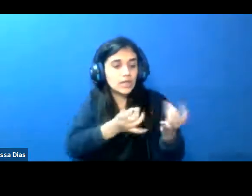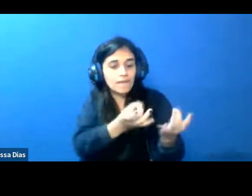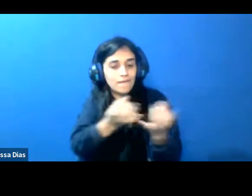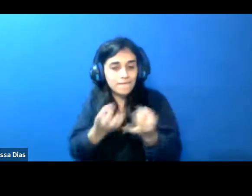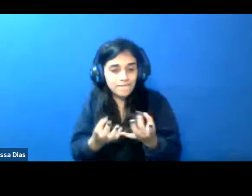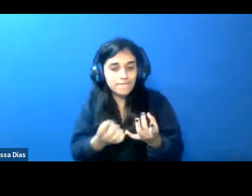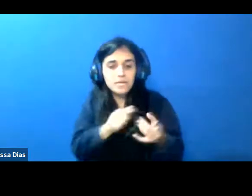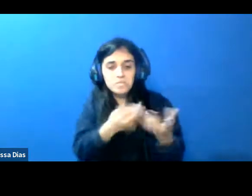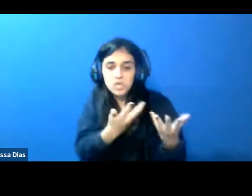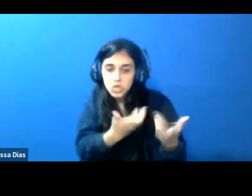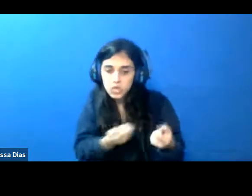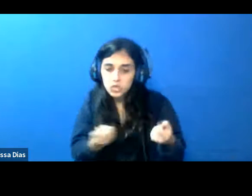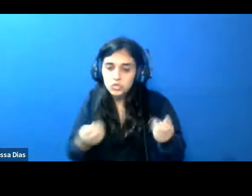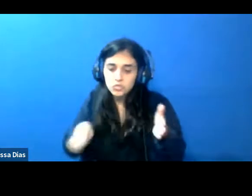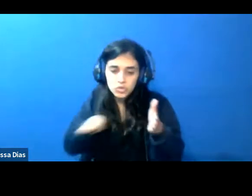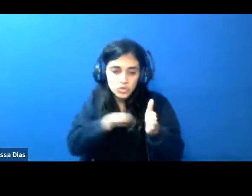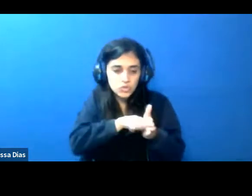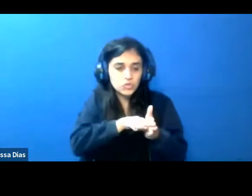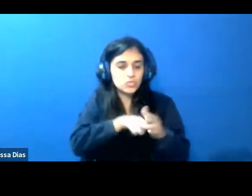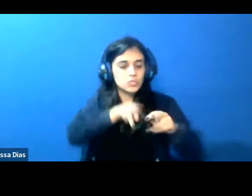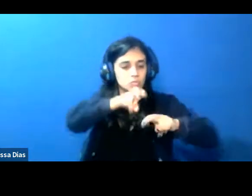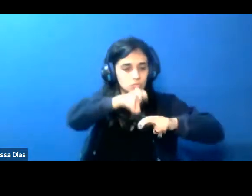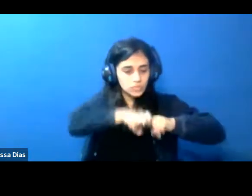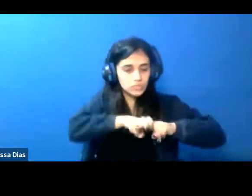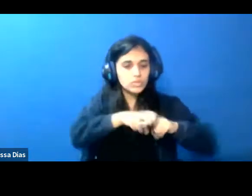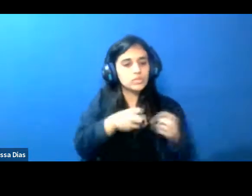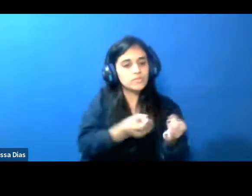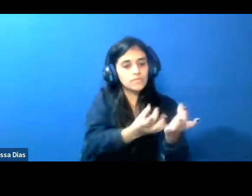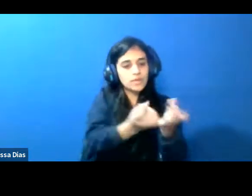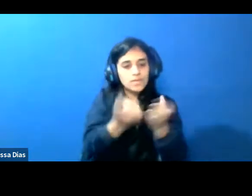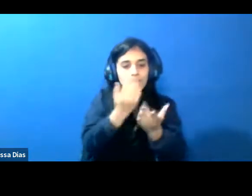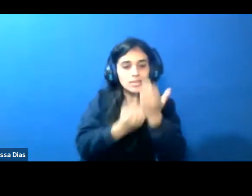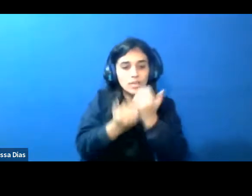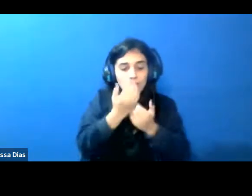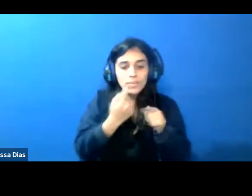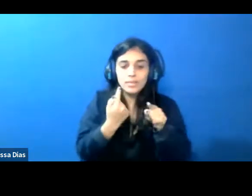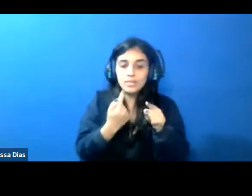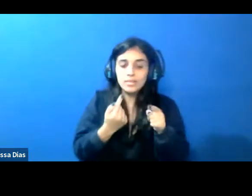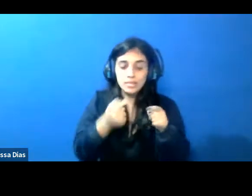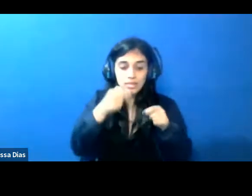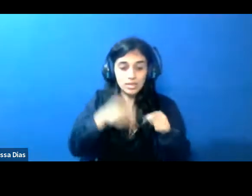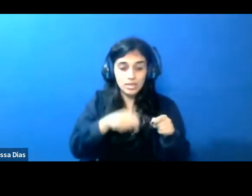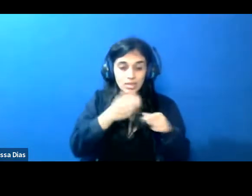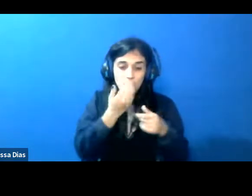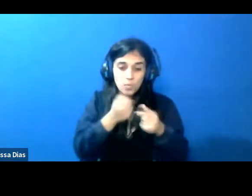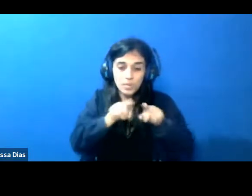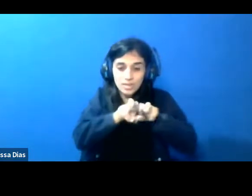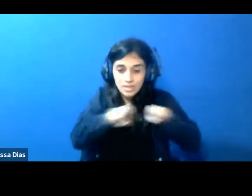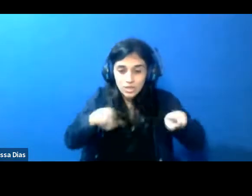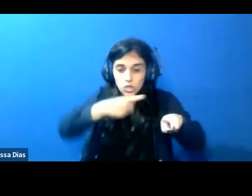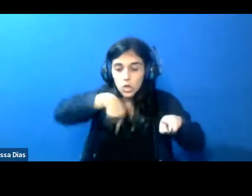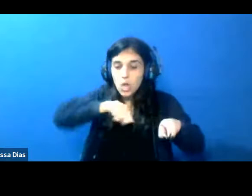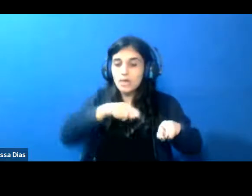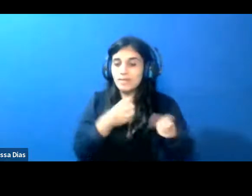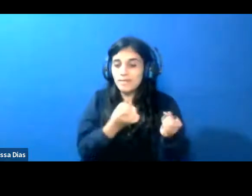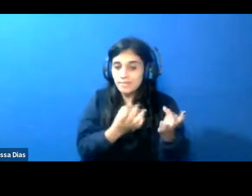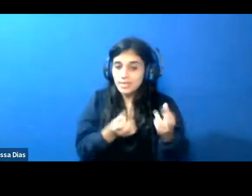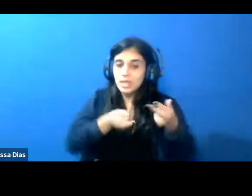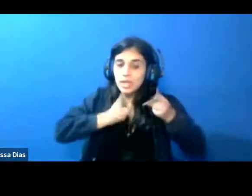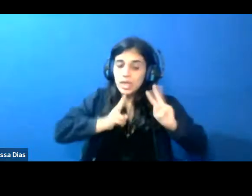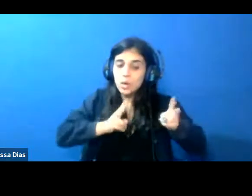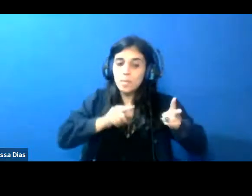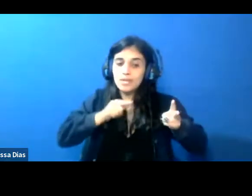nossa mesa é os mesmos alimentos que vão até o consumidor, que é um alimento onde que a gente cuida a nossa